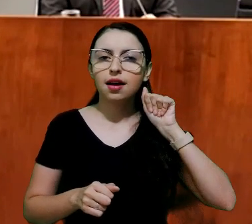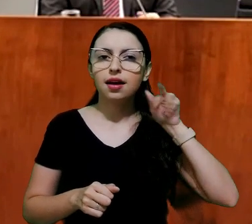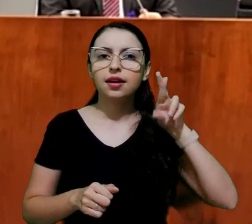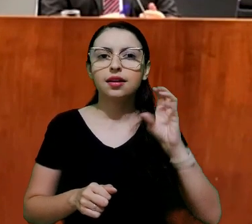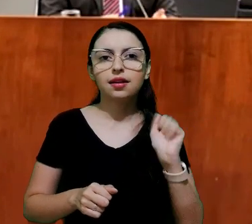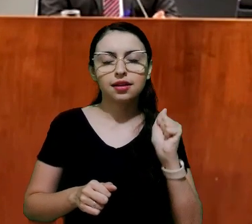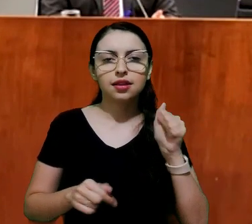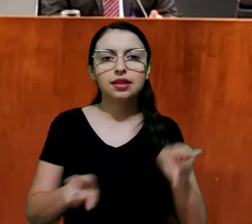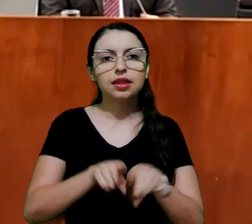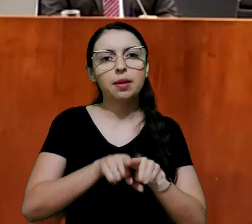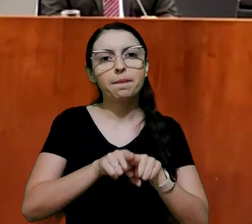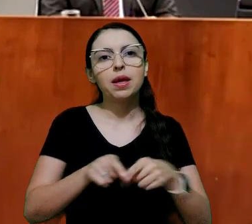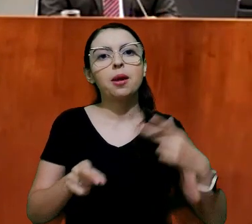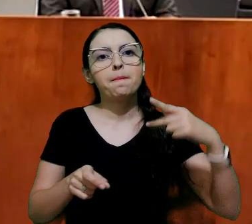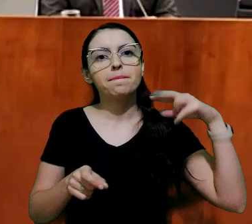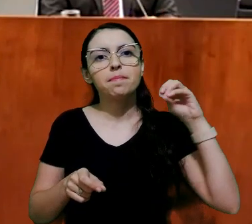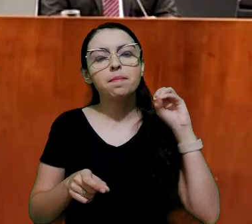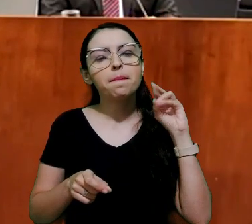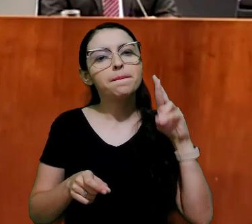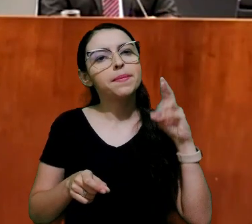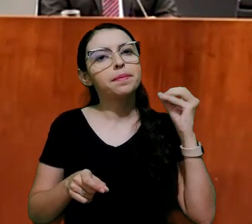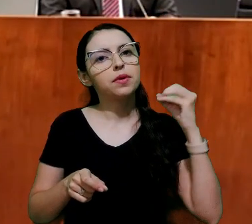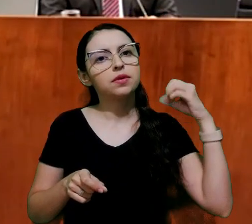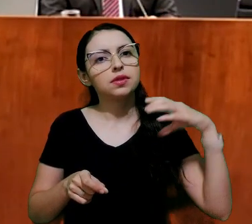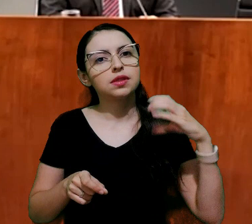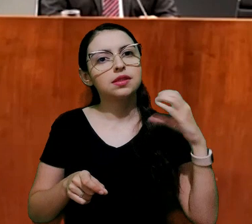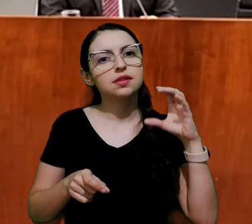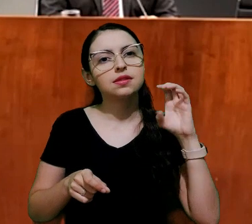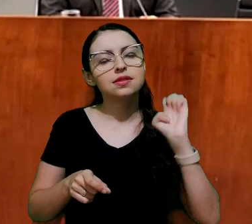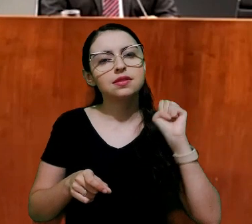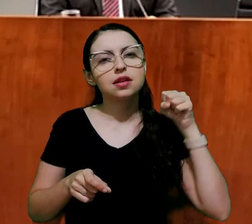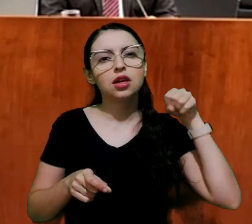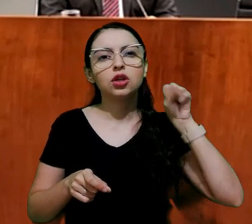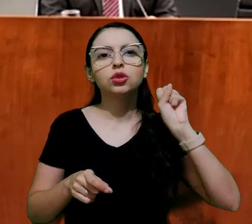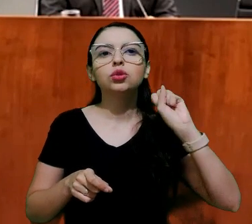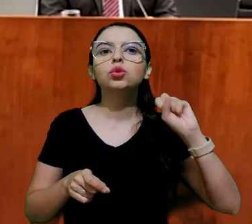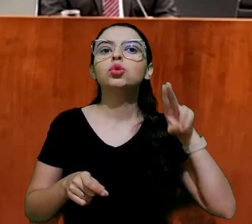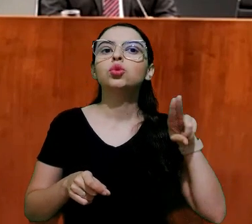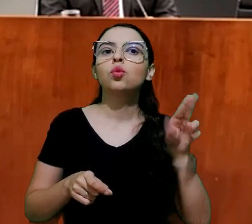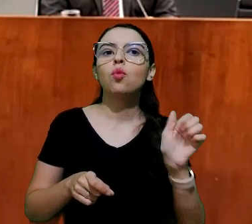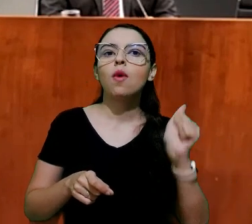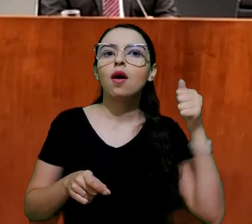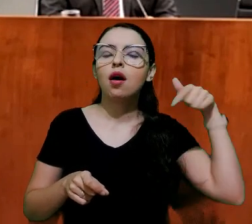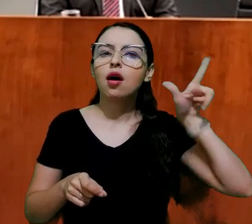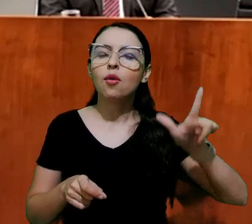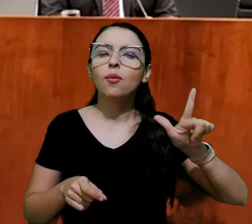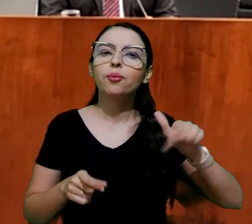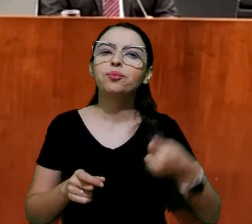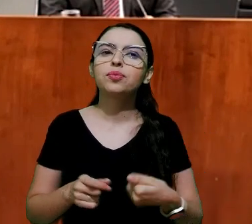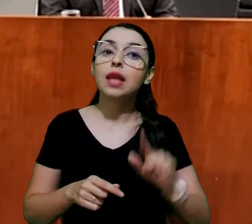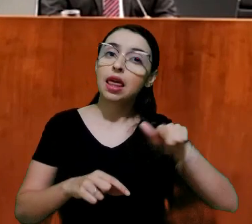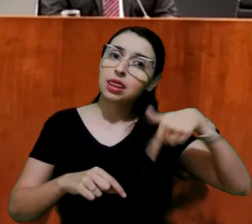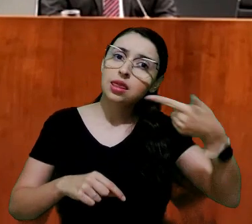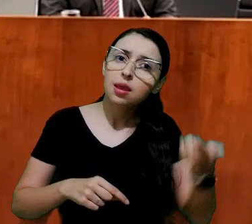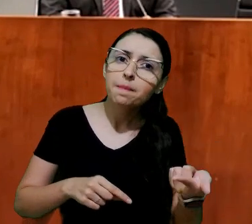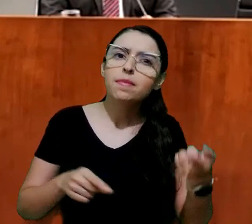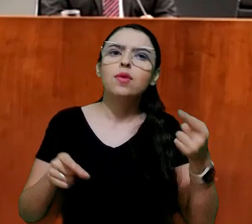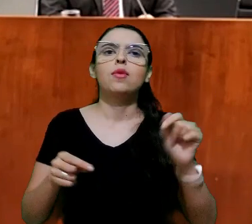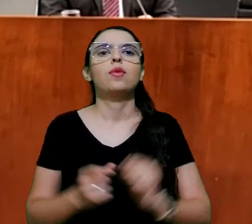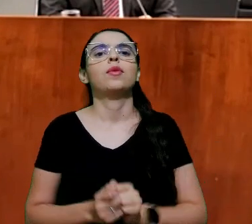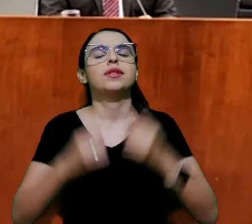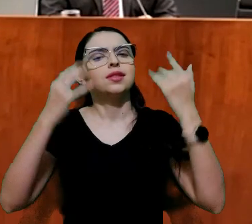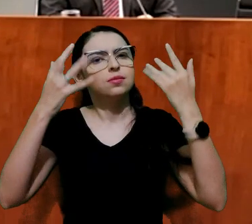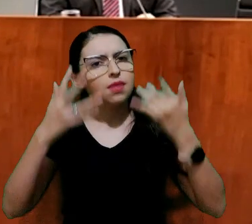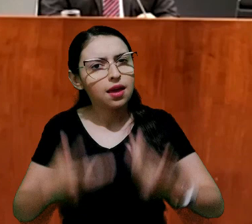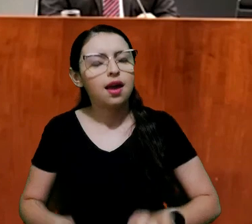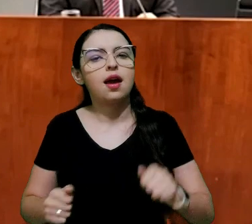dedicado justamente para abordar essas questões instrumentais, na parte da manhã, os efeitos da sucessão no